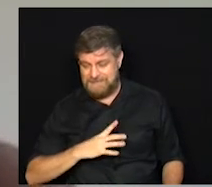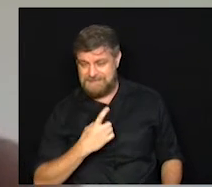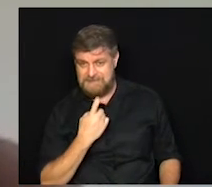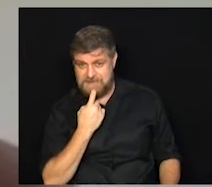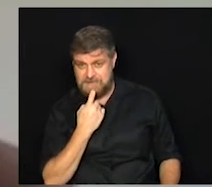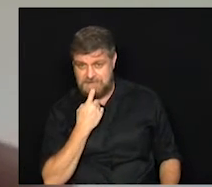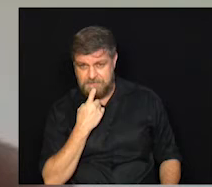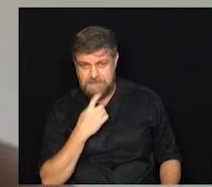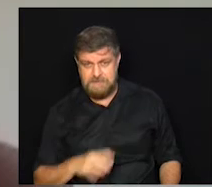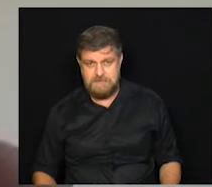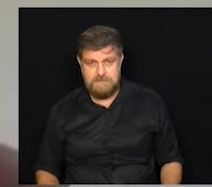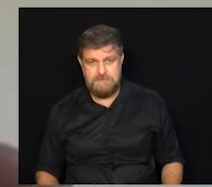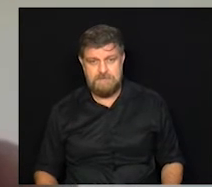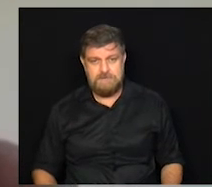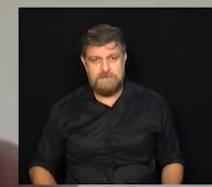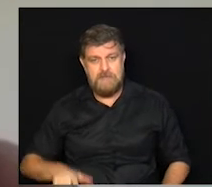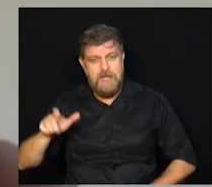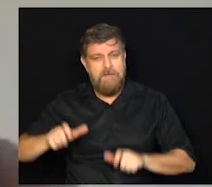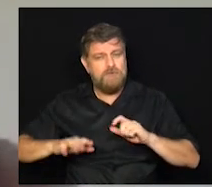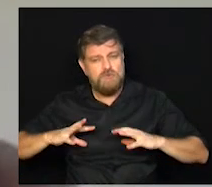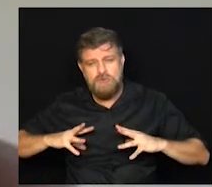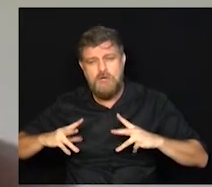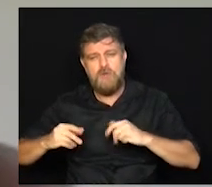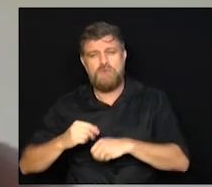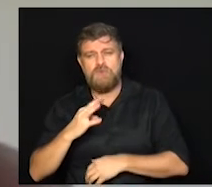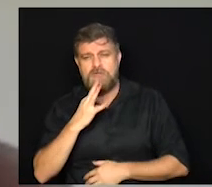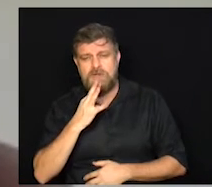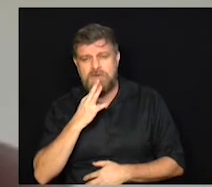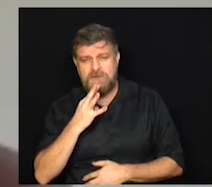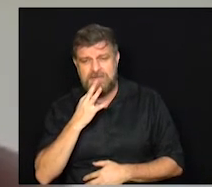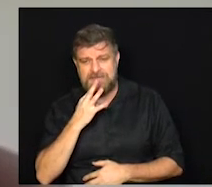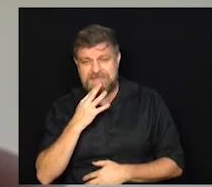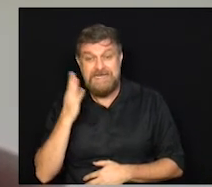Campinas, todos conheciam a cidade, os